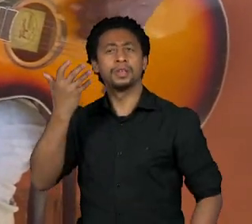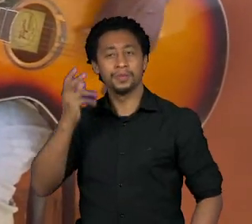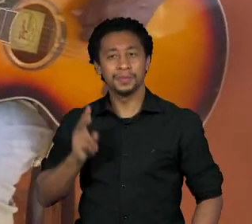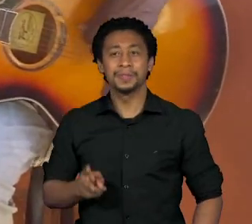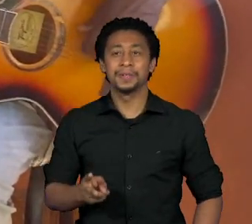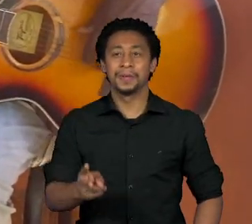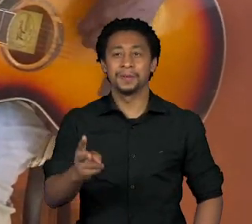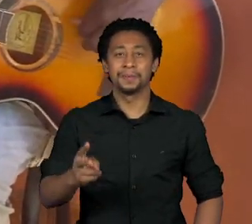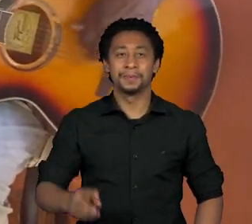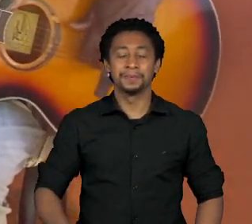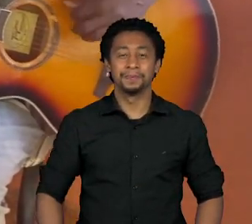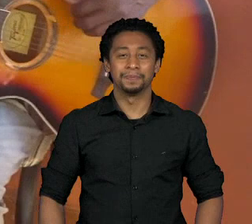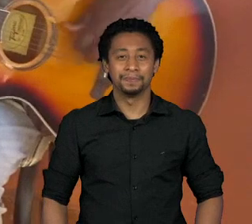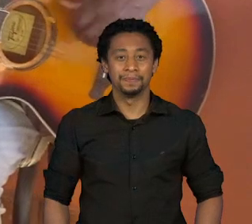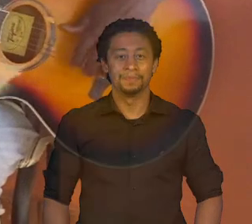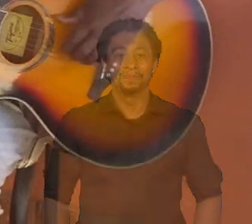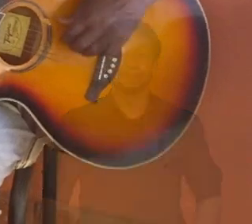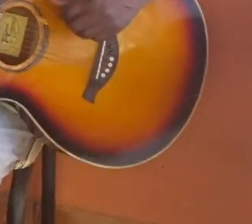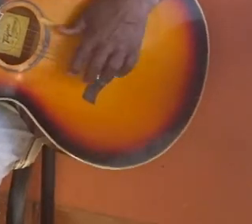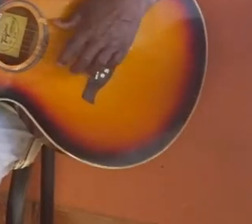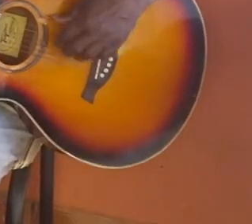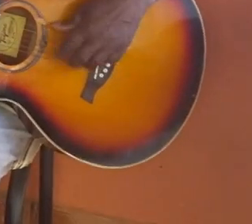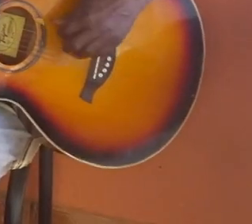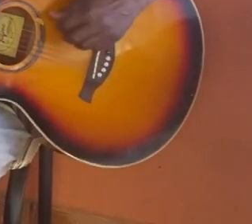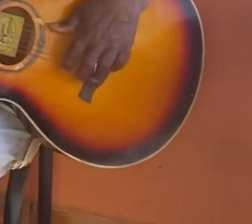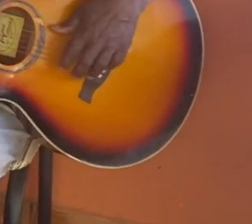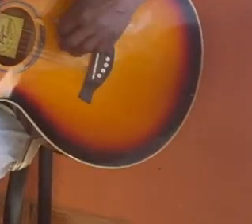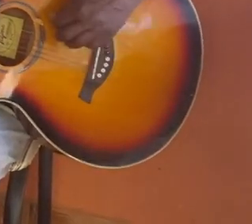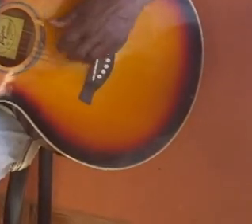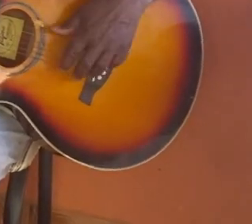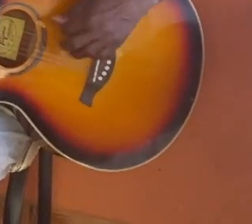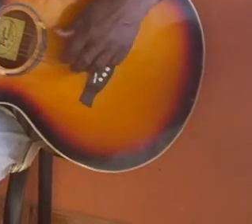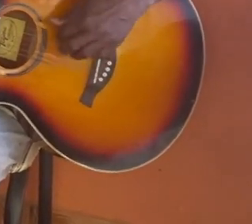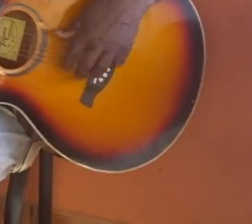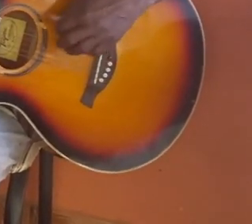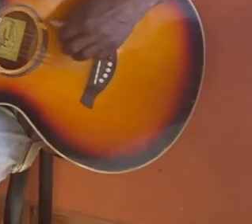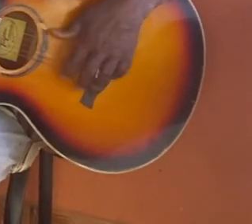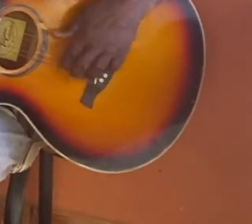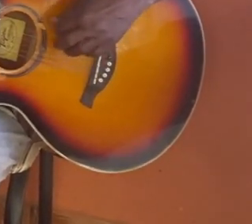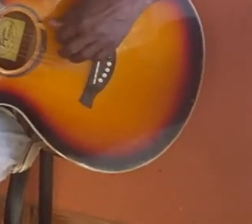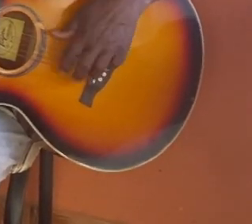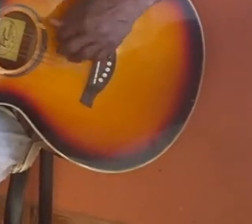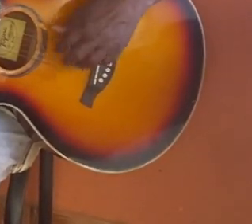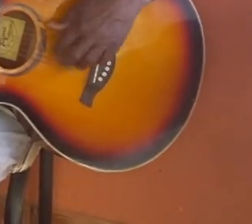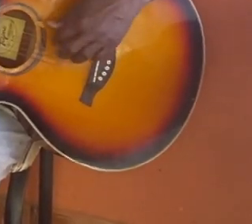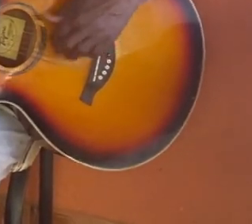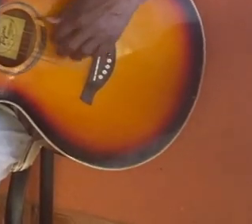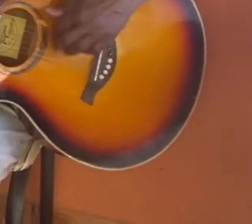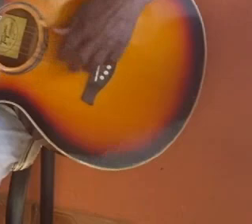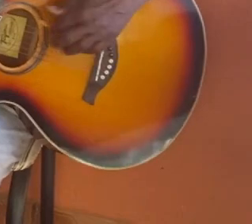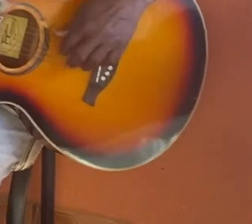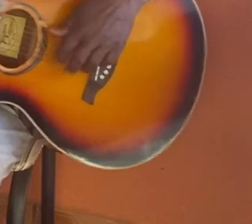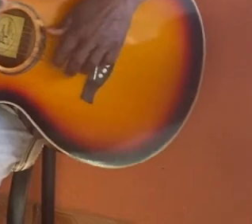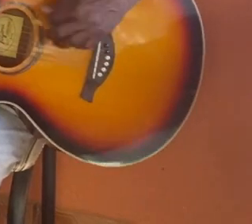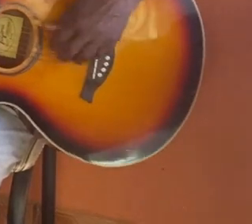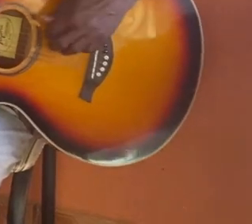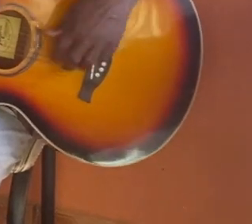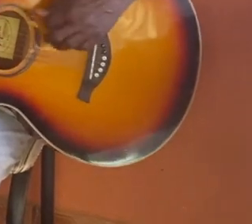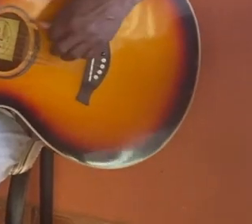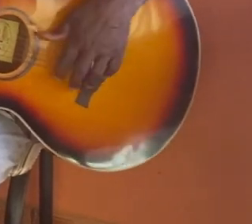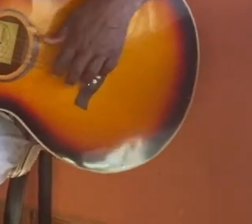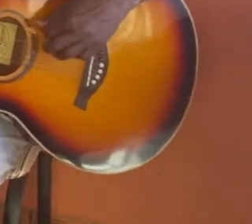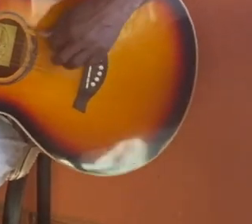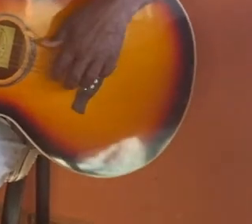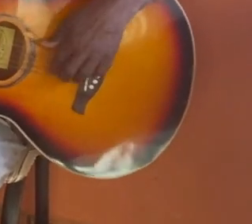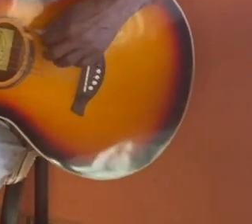saudade teus encantos, Mercedita, perfumada flor bonita, me